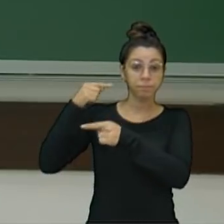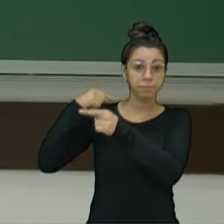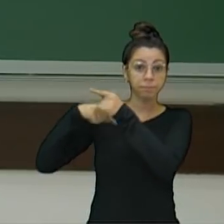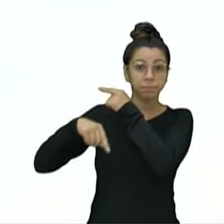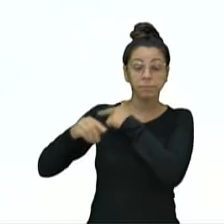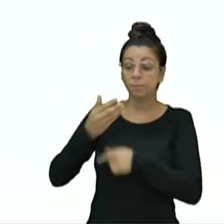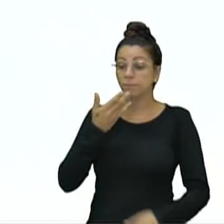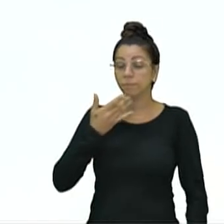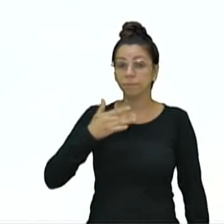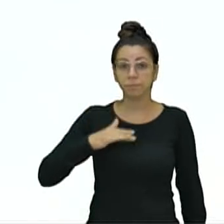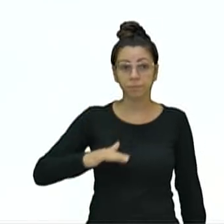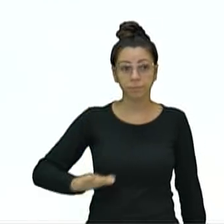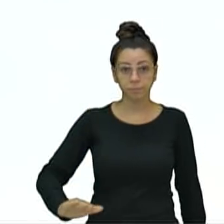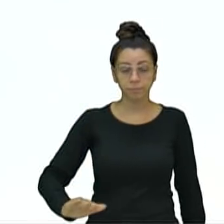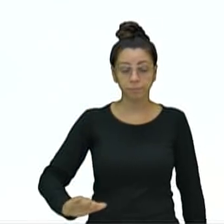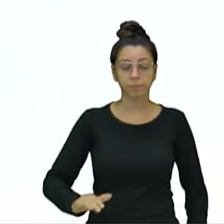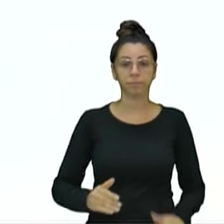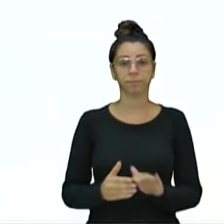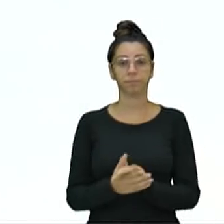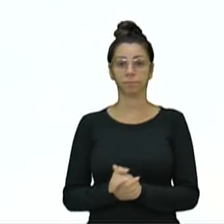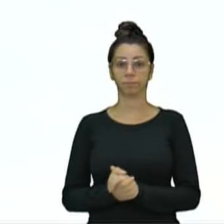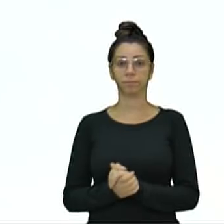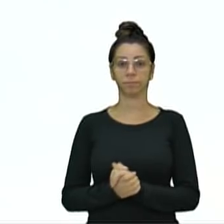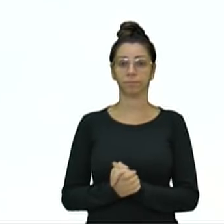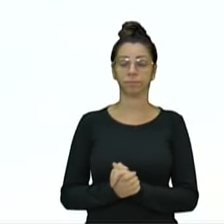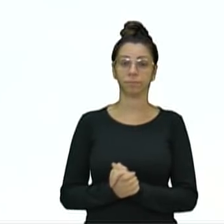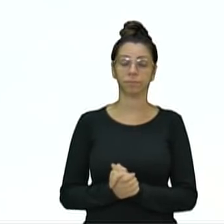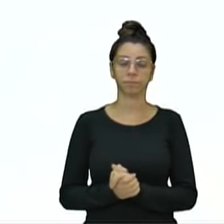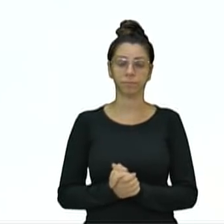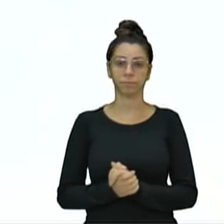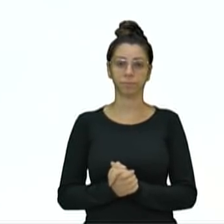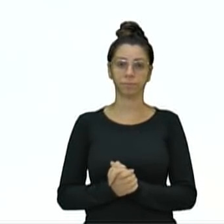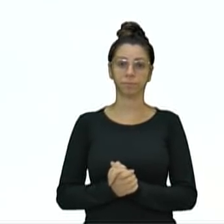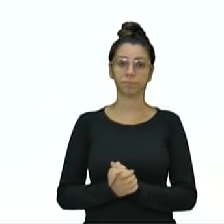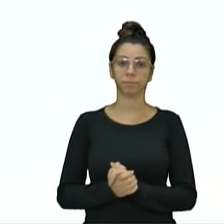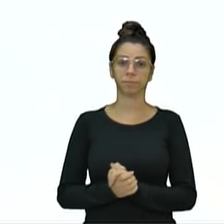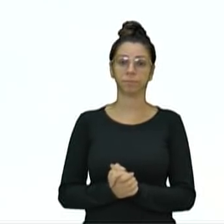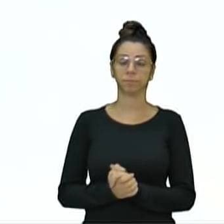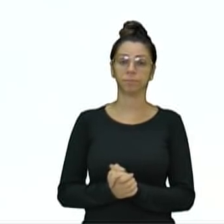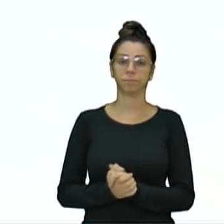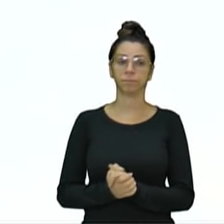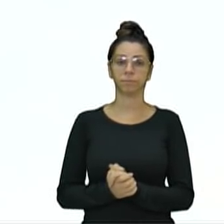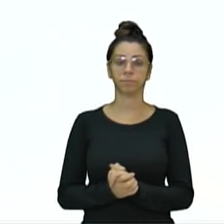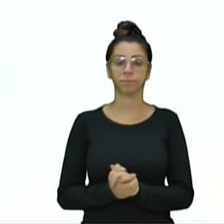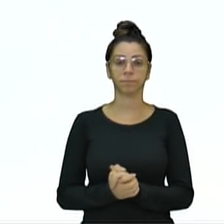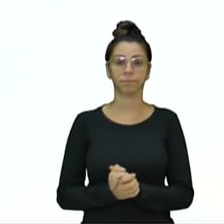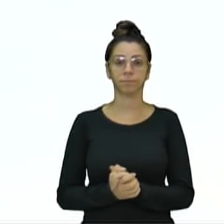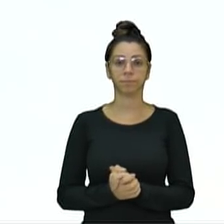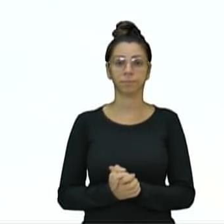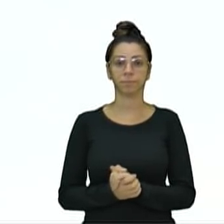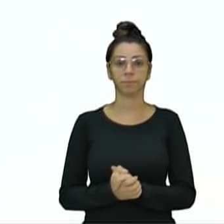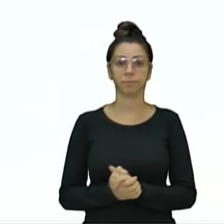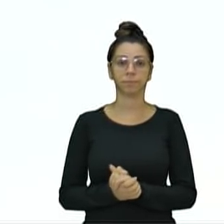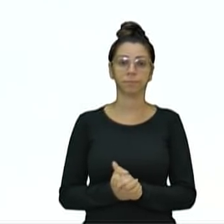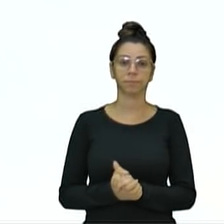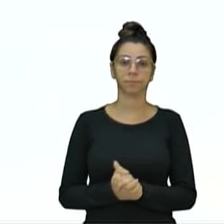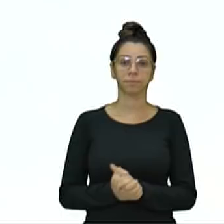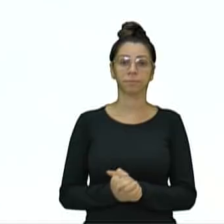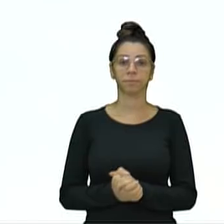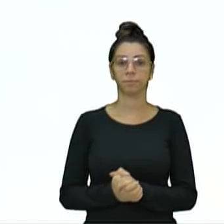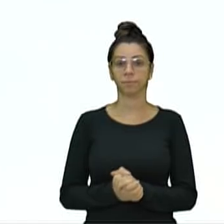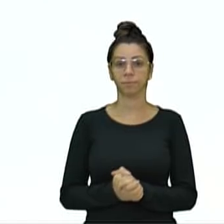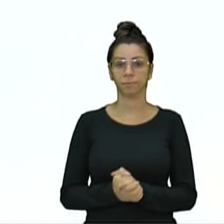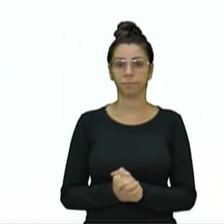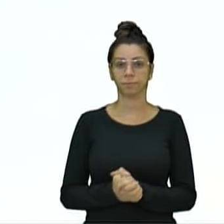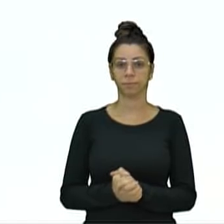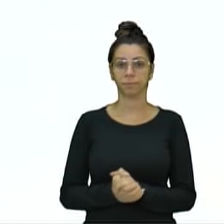Childhood memories, lembranças da infância. Vamos também ler alguns summaries, são alguns resumos, e